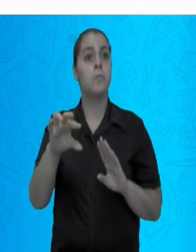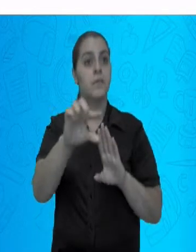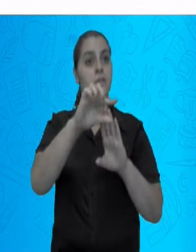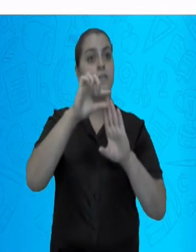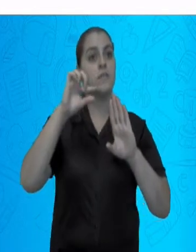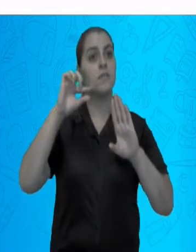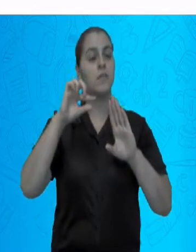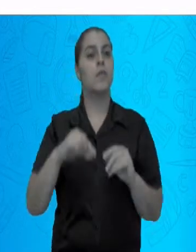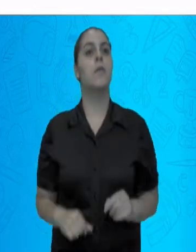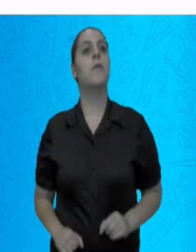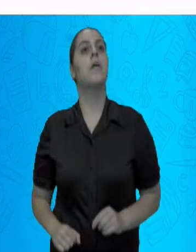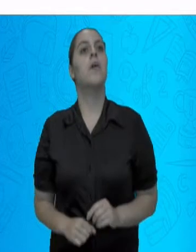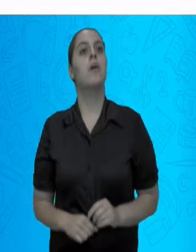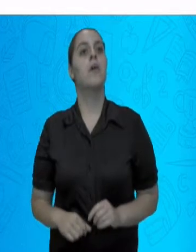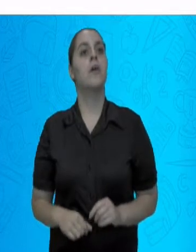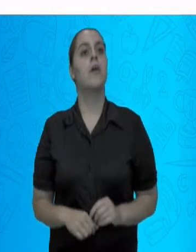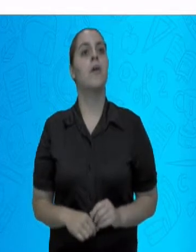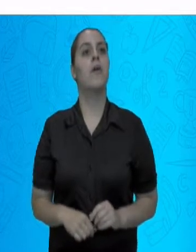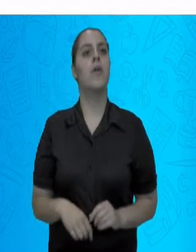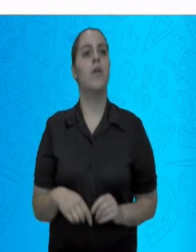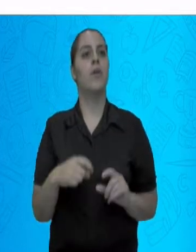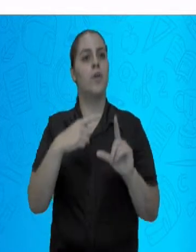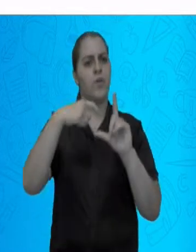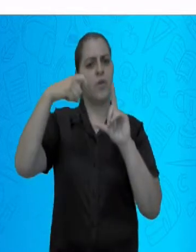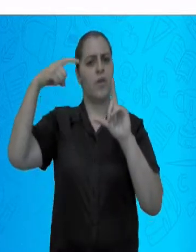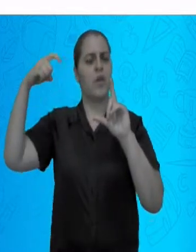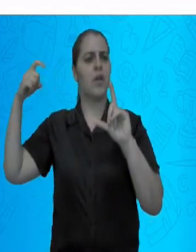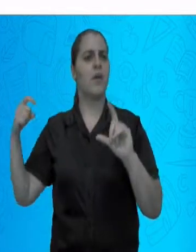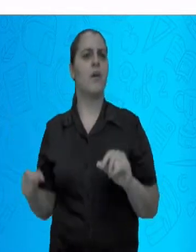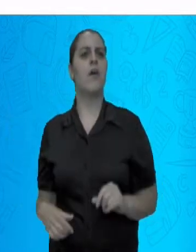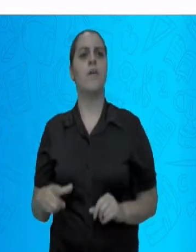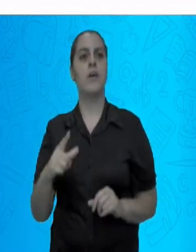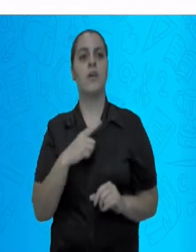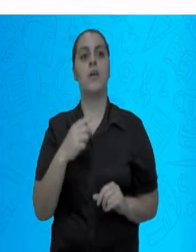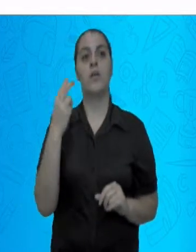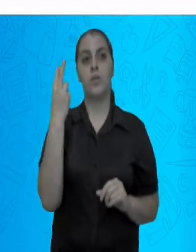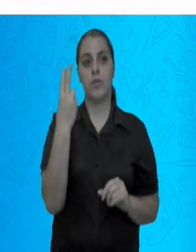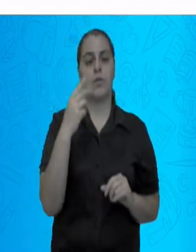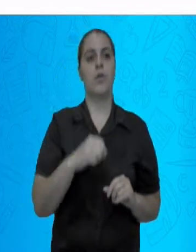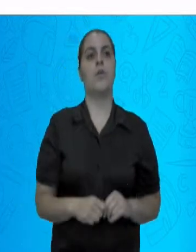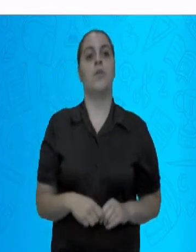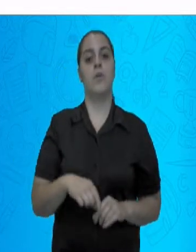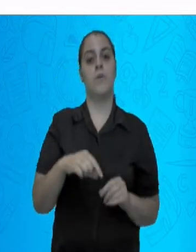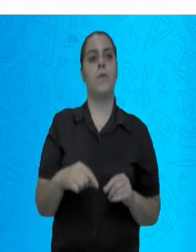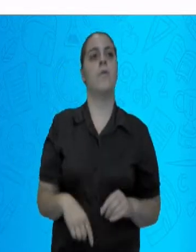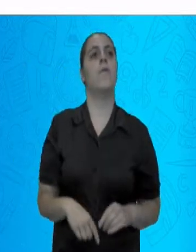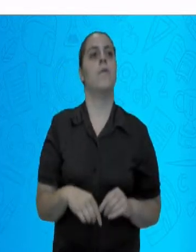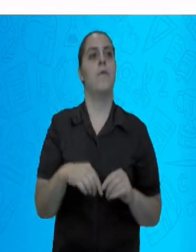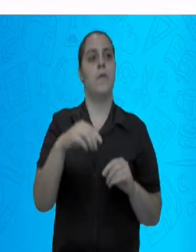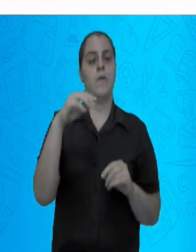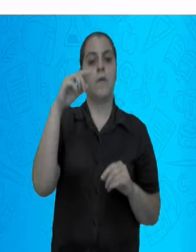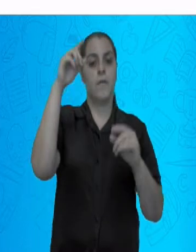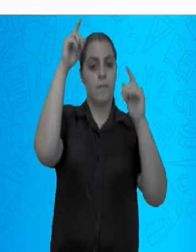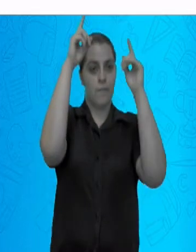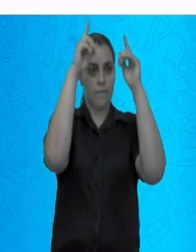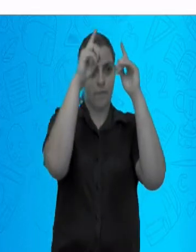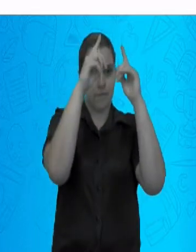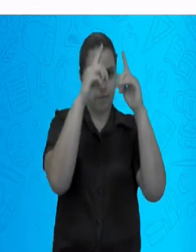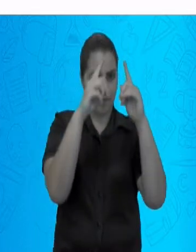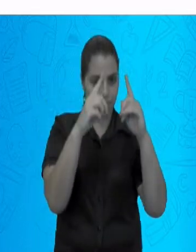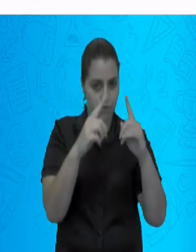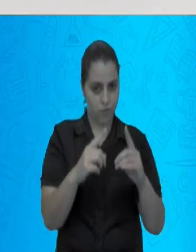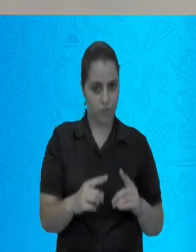e o gráfico eu tenho dois eixos, vertical, lembra do vertical